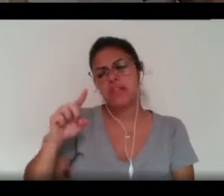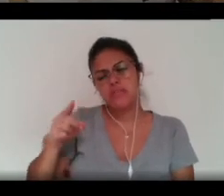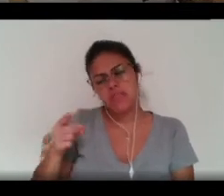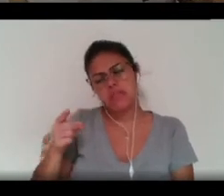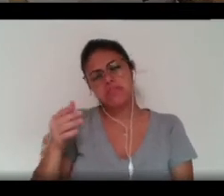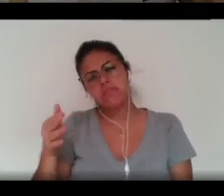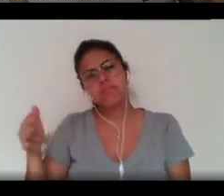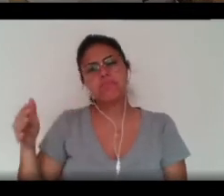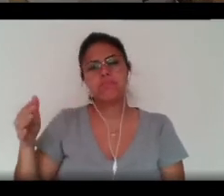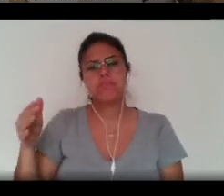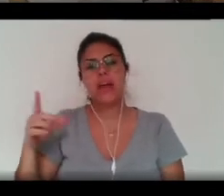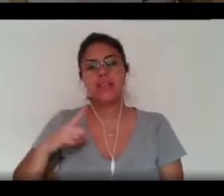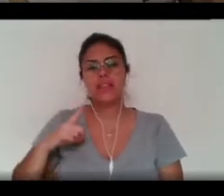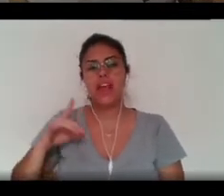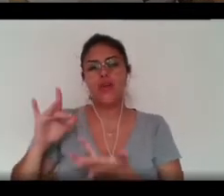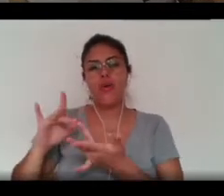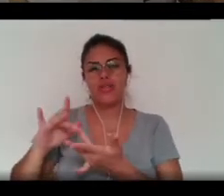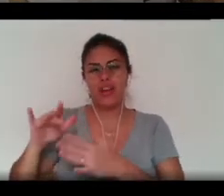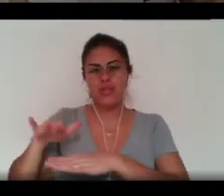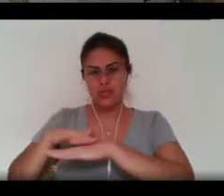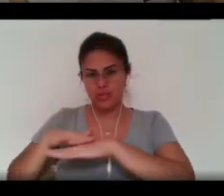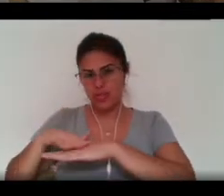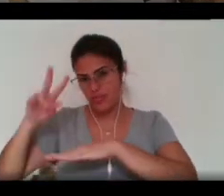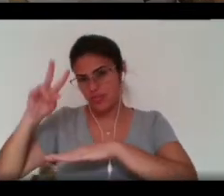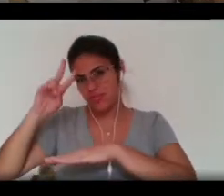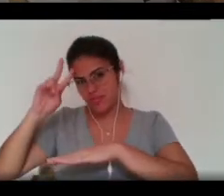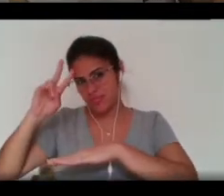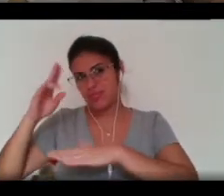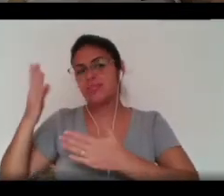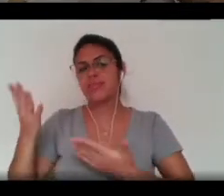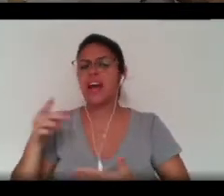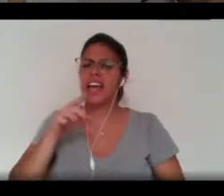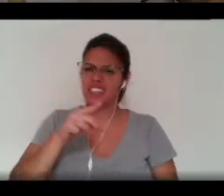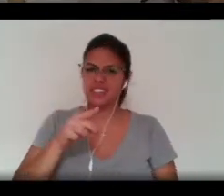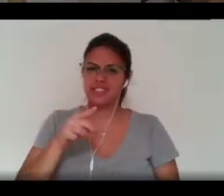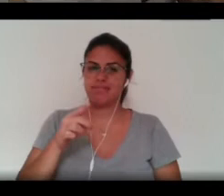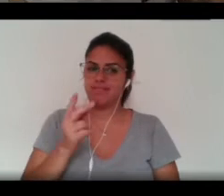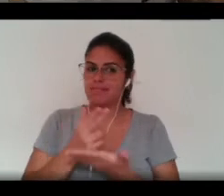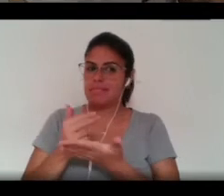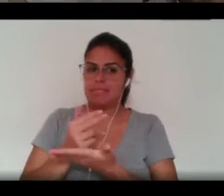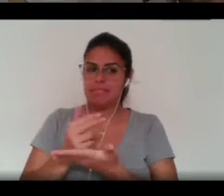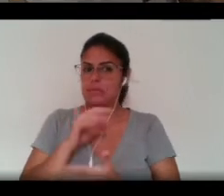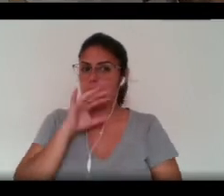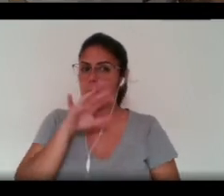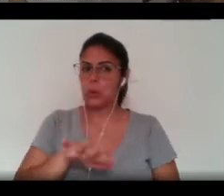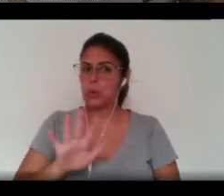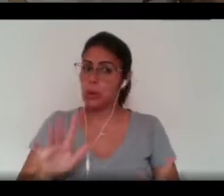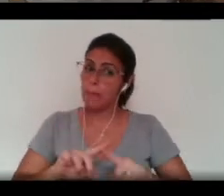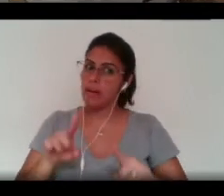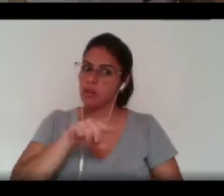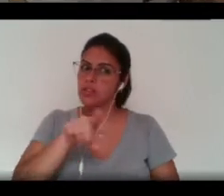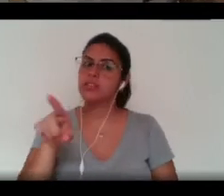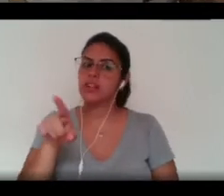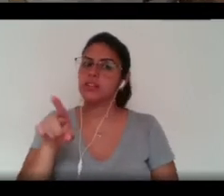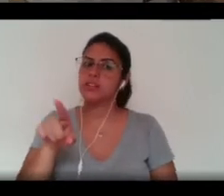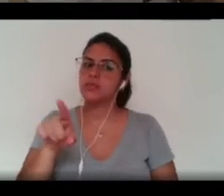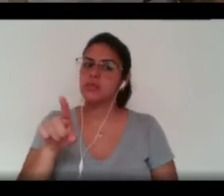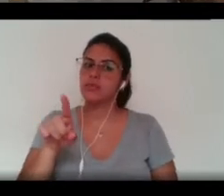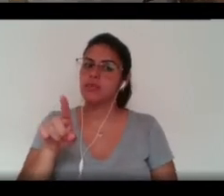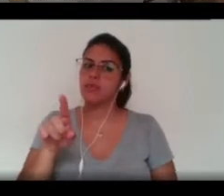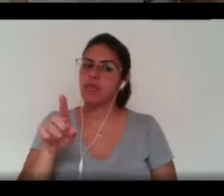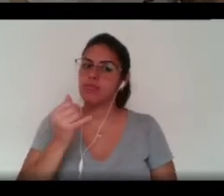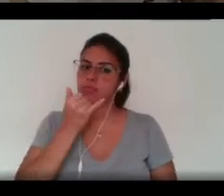poucos segundos, ela chega no zero. Claro, meu desenho ficou horroroso, mas vocês